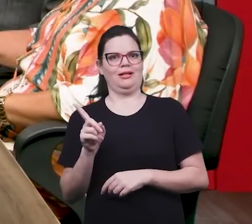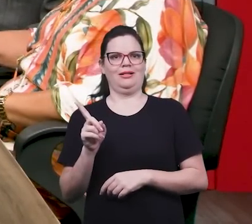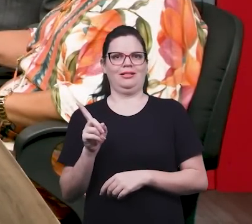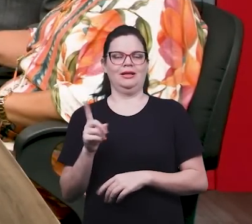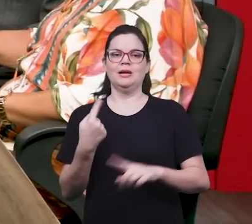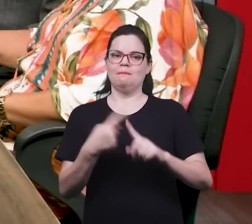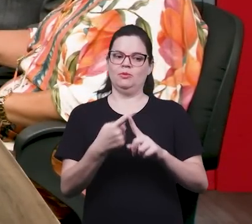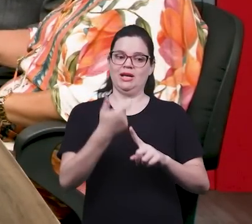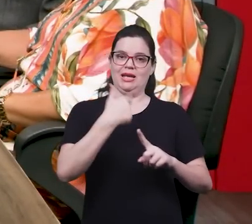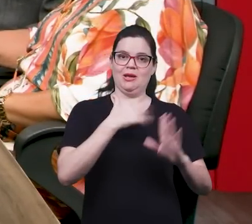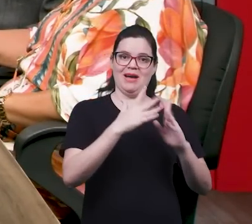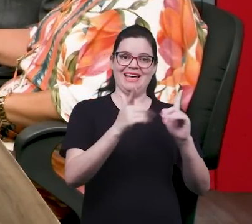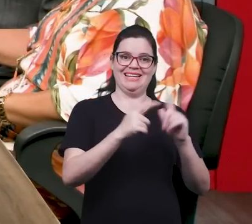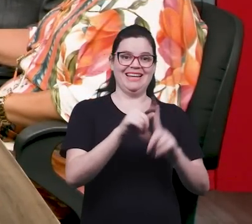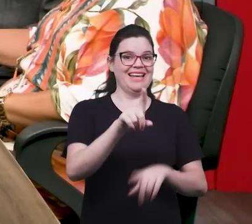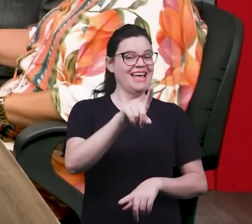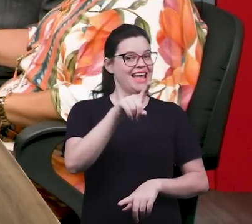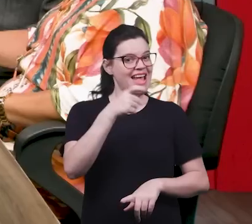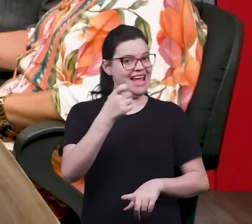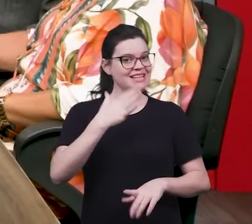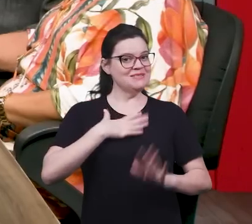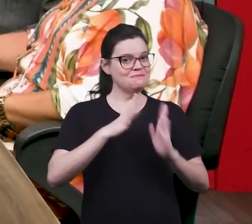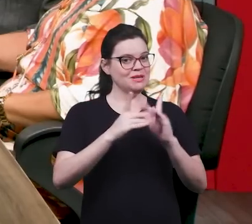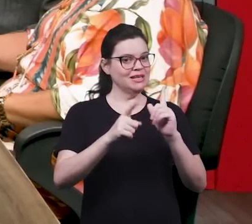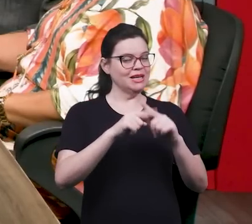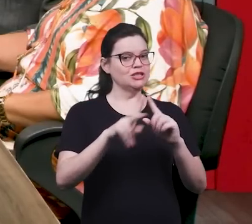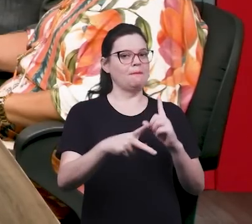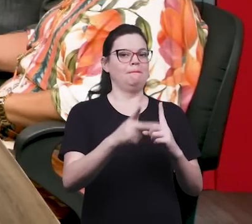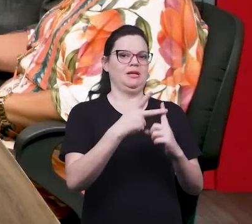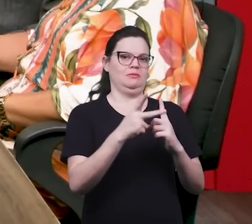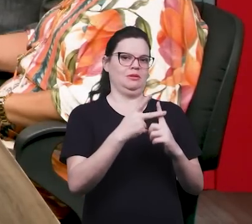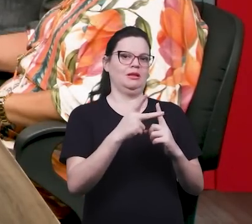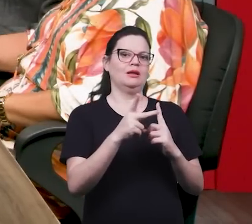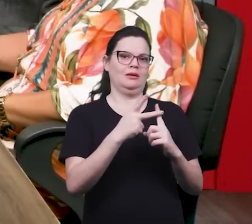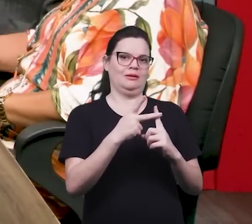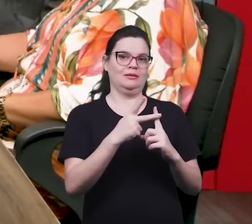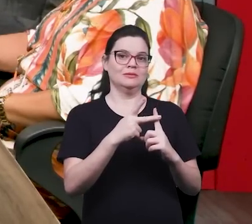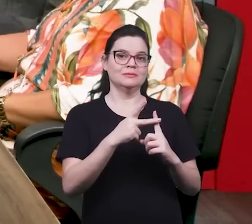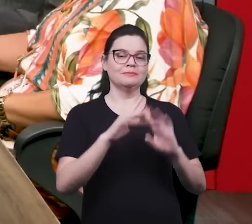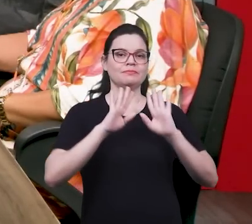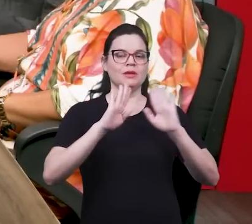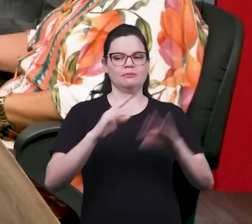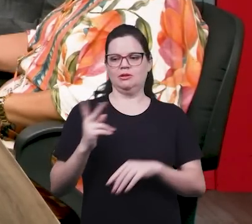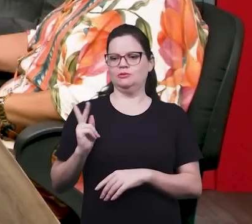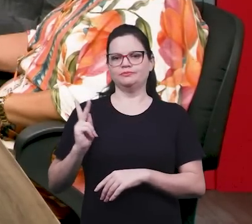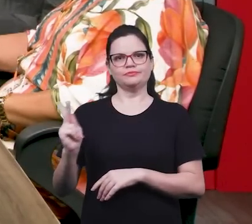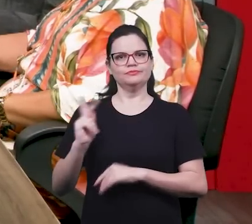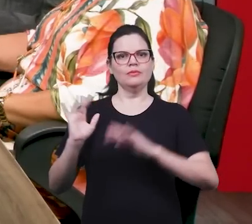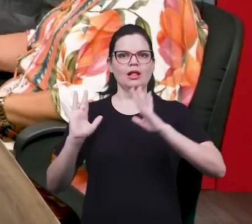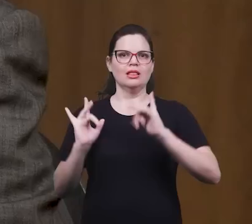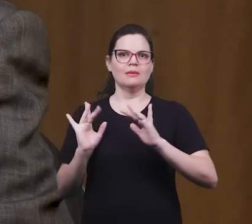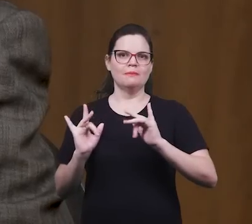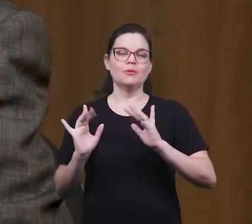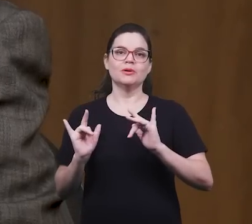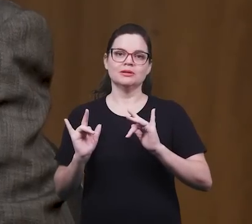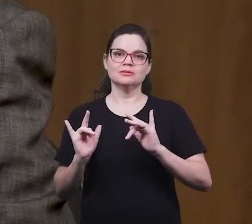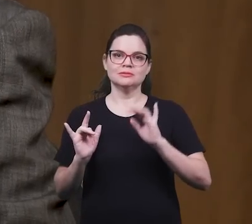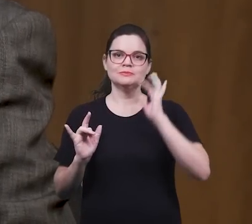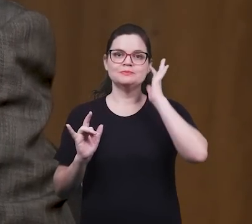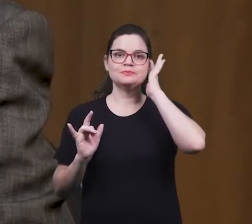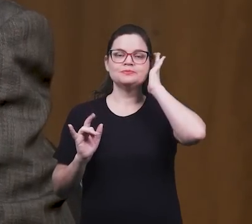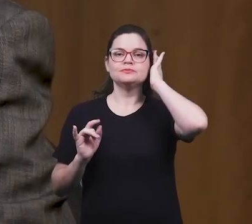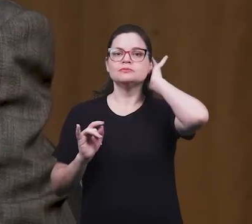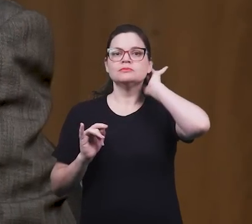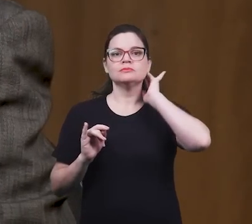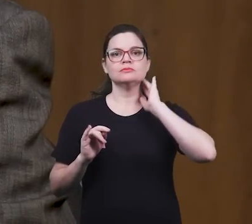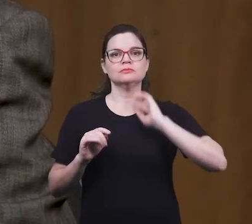pertencia a uma igreja tradicional, a igreja presbiteriana, mas com o nosso namoro, ela estava numa fase em que o